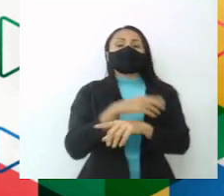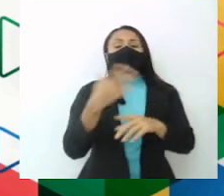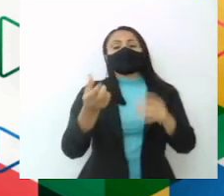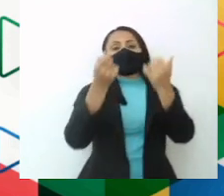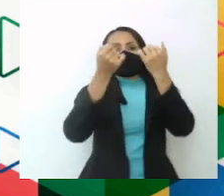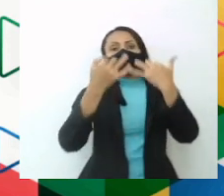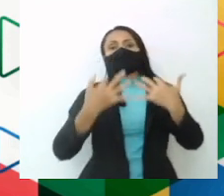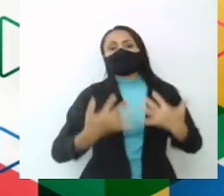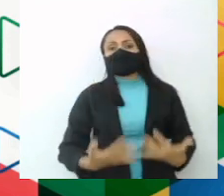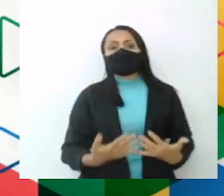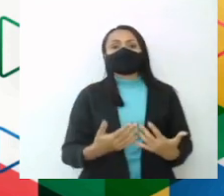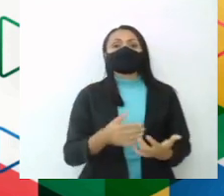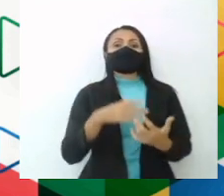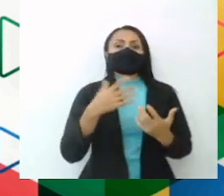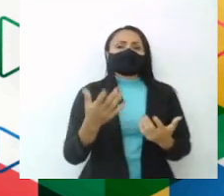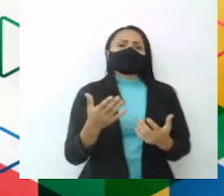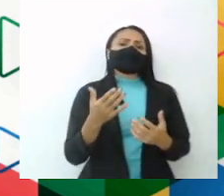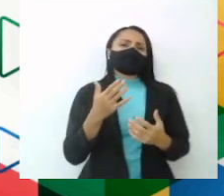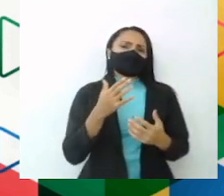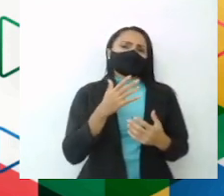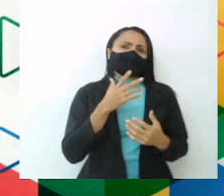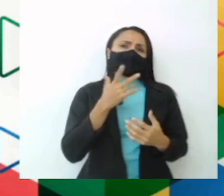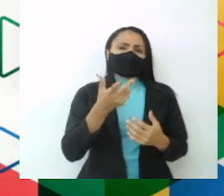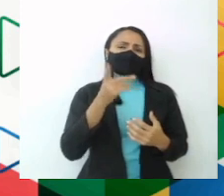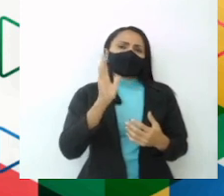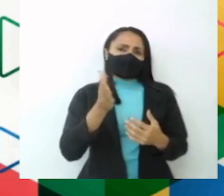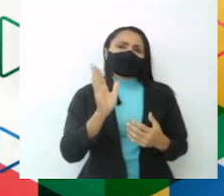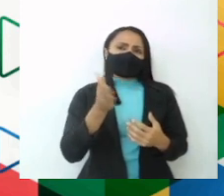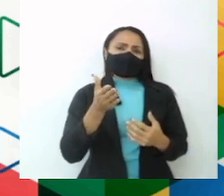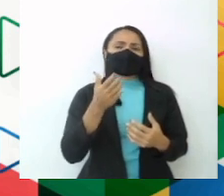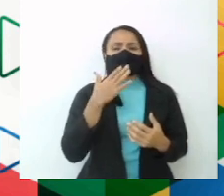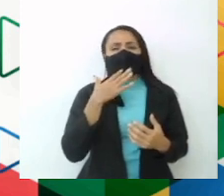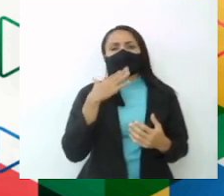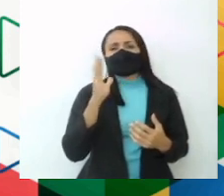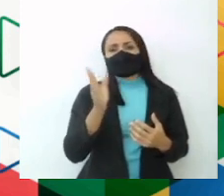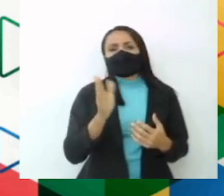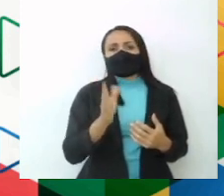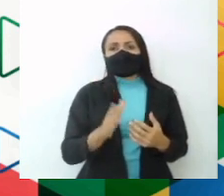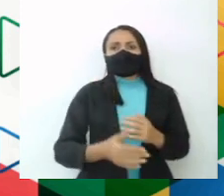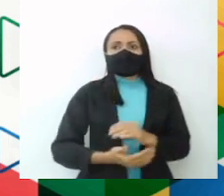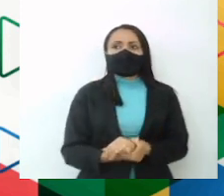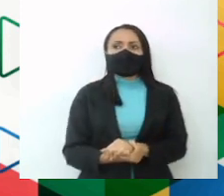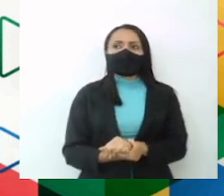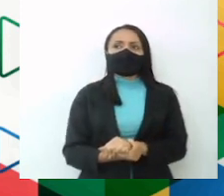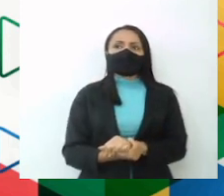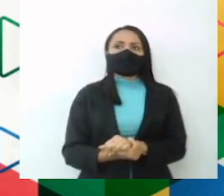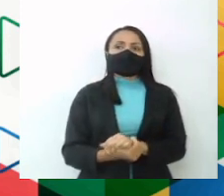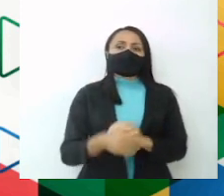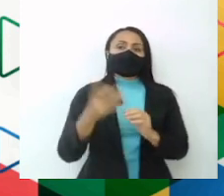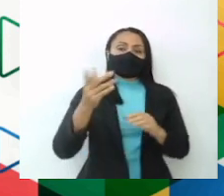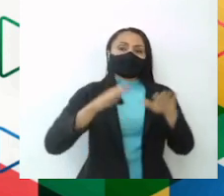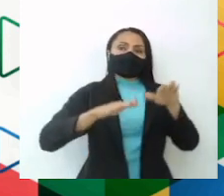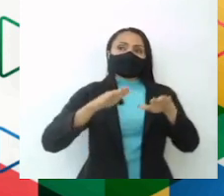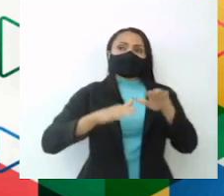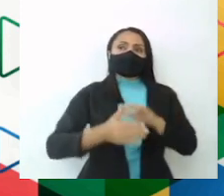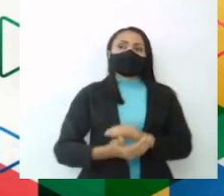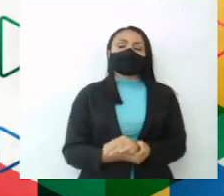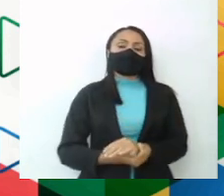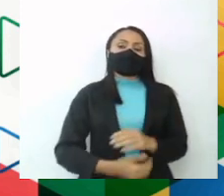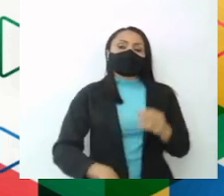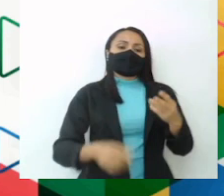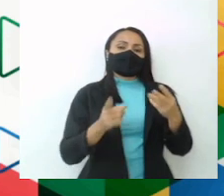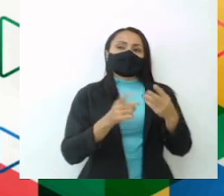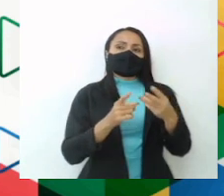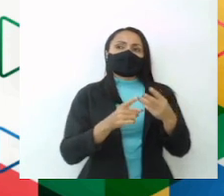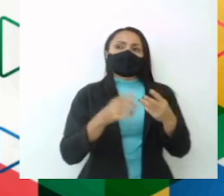explicar já, eu acho que vocês já sabem o que são grandezas diretamente e inversamente proporcionais. E o último